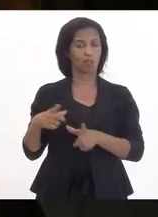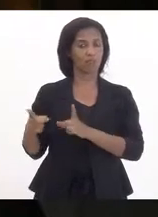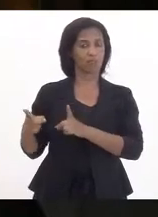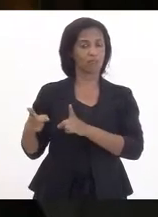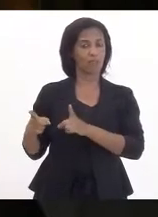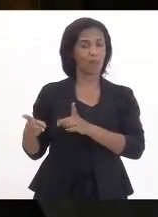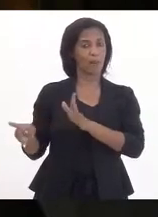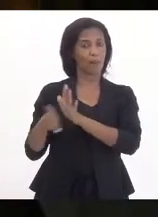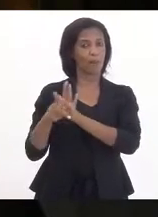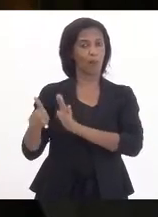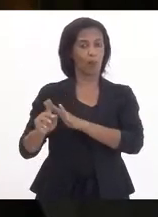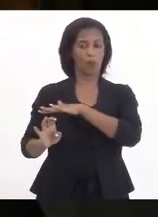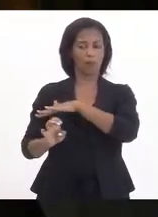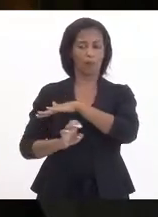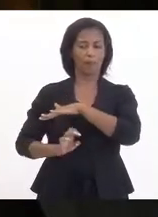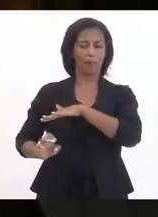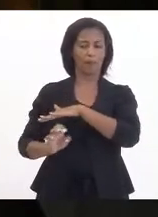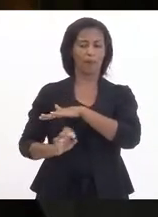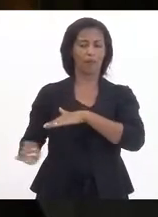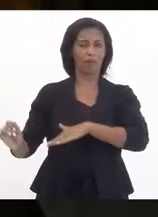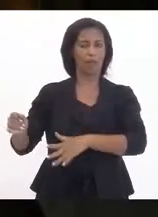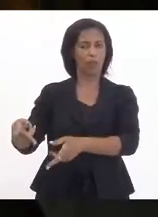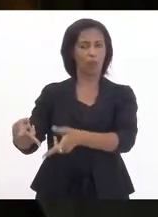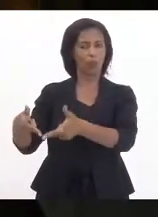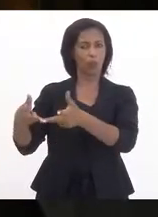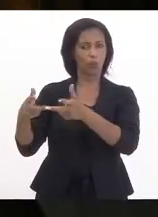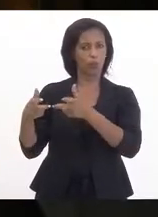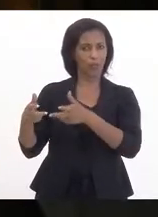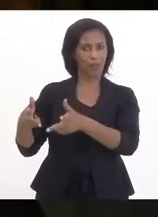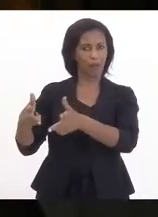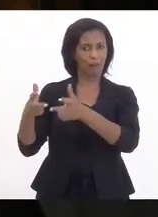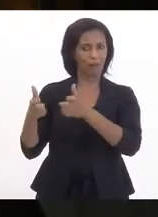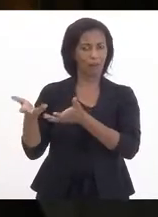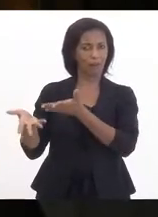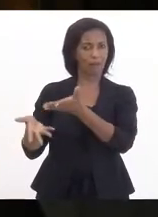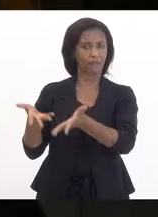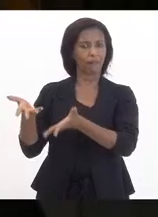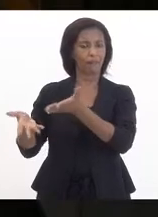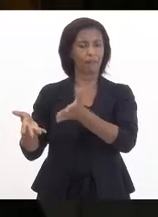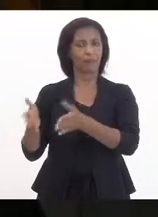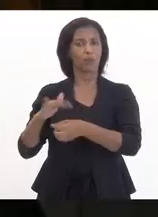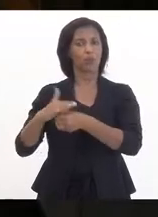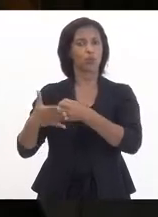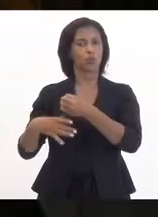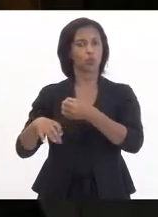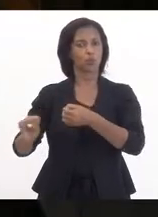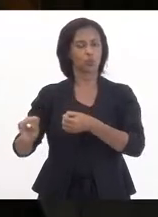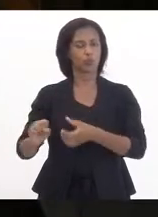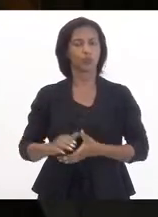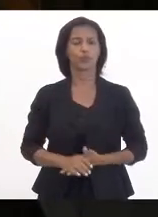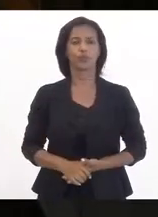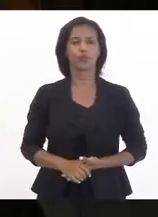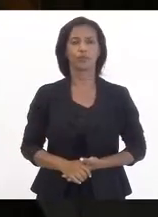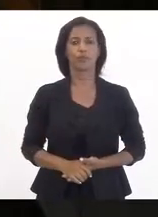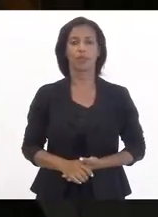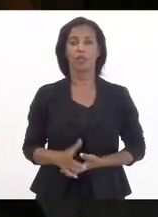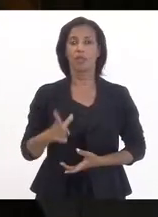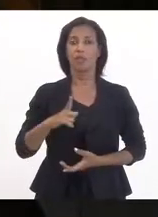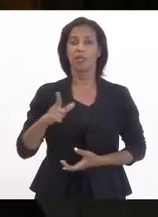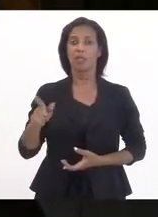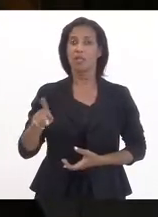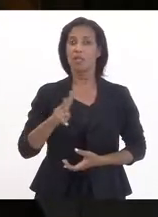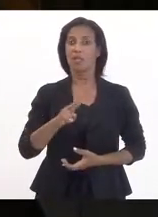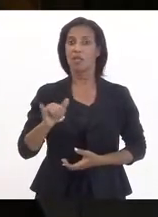só da área da captação e tratamento do esgoto, que terá que